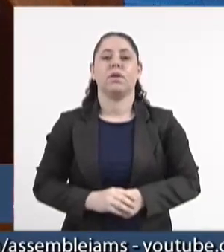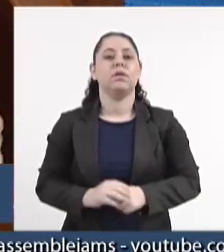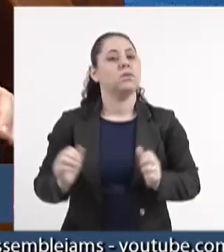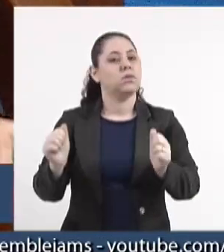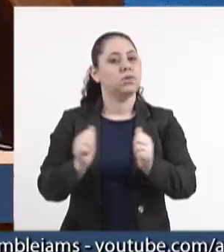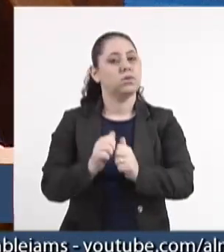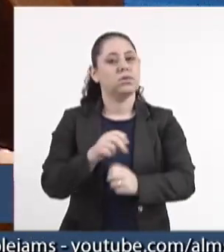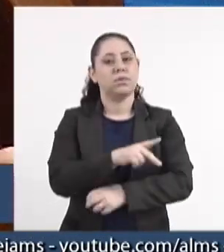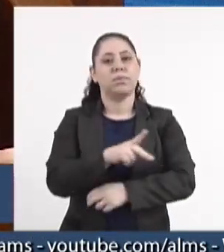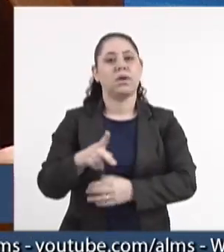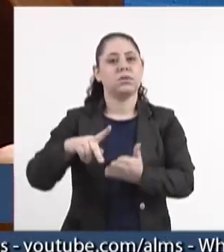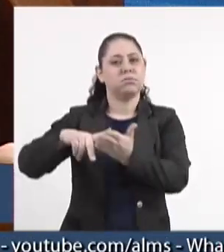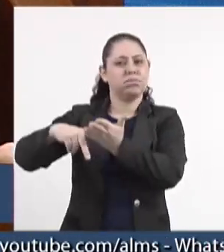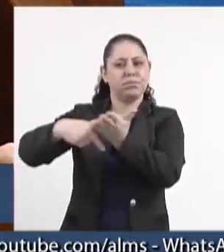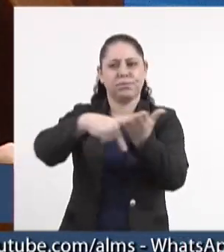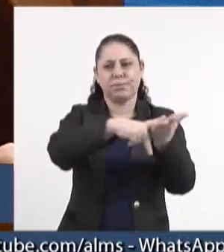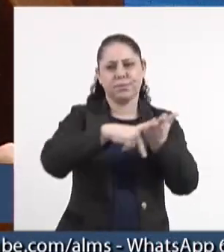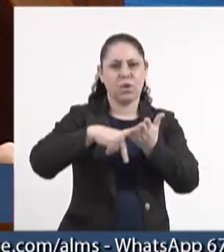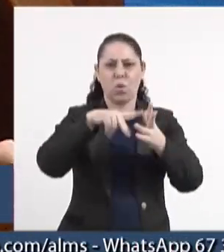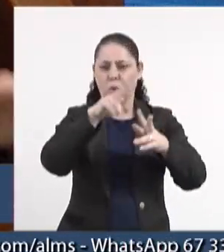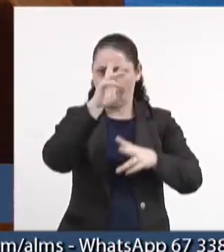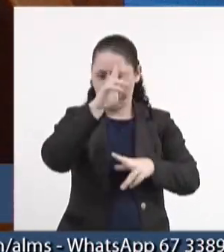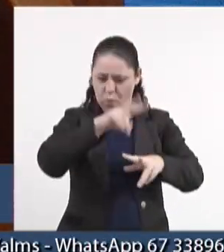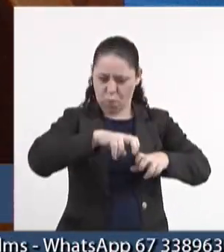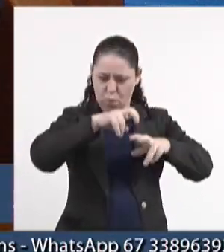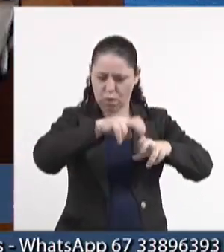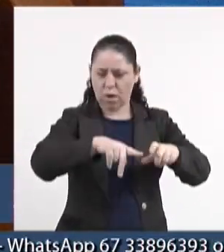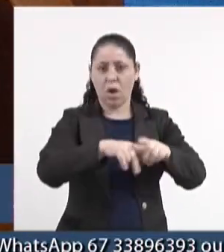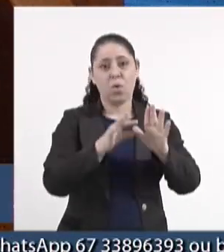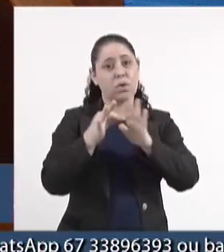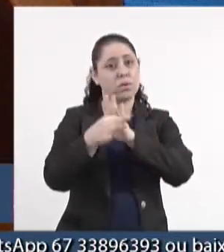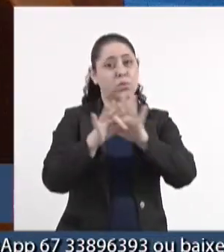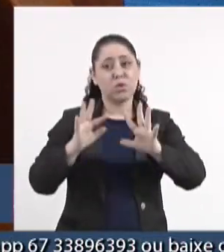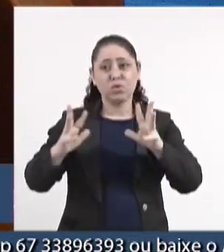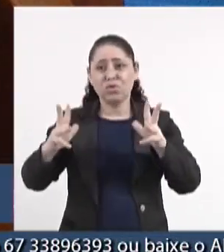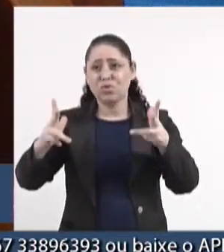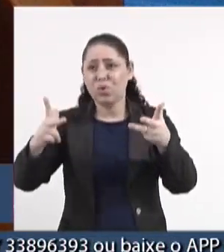o presidente de sindicatos rurais, com a opinião de